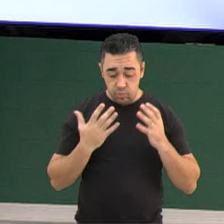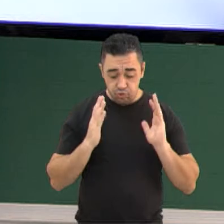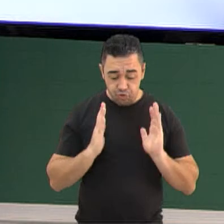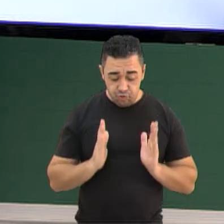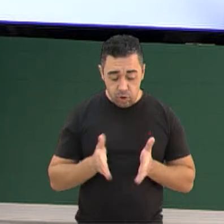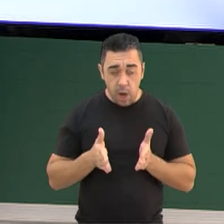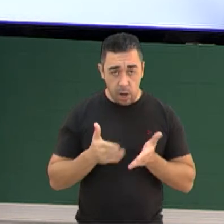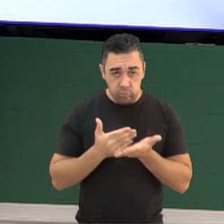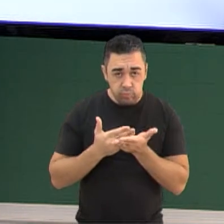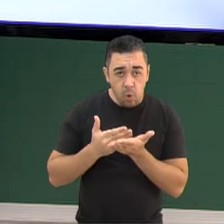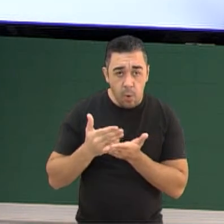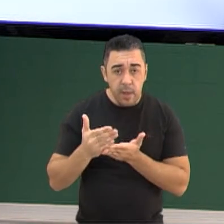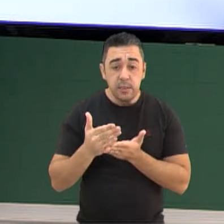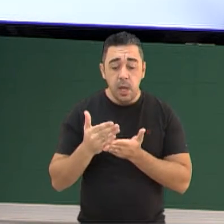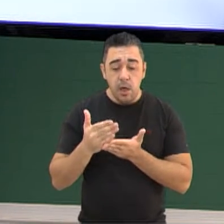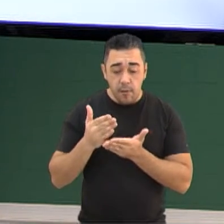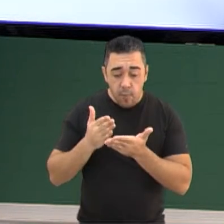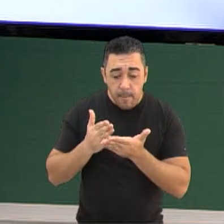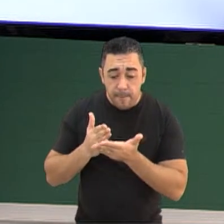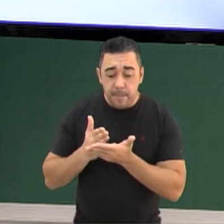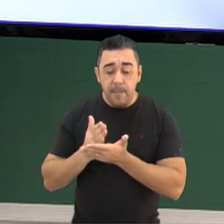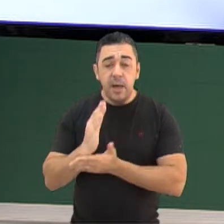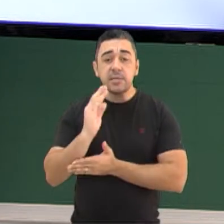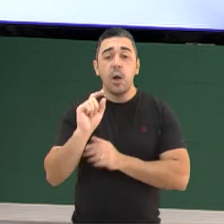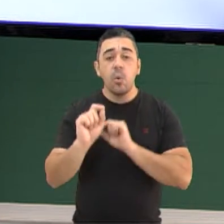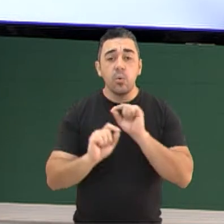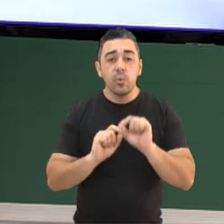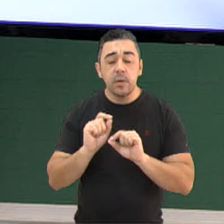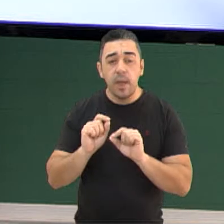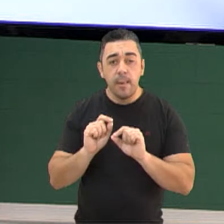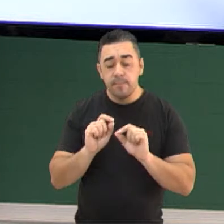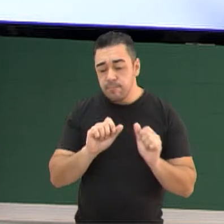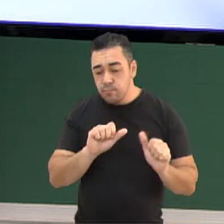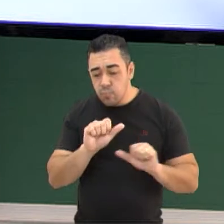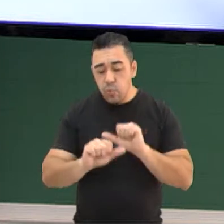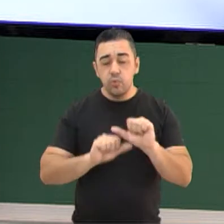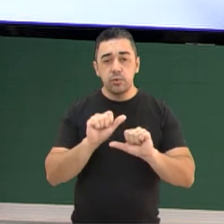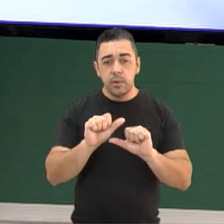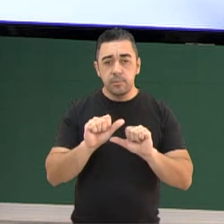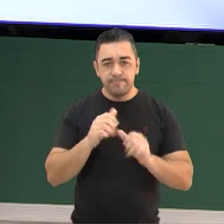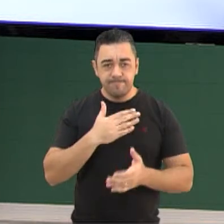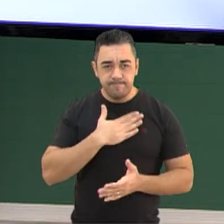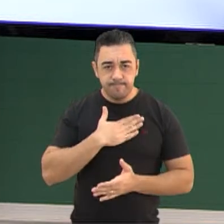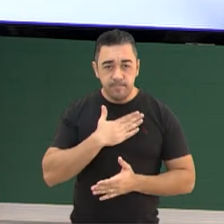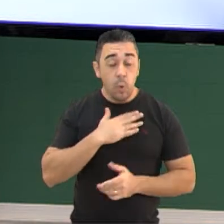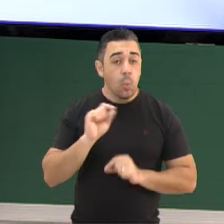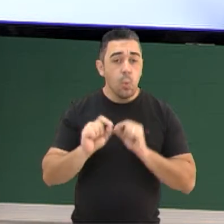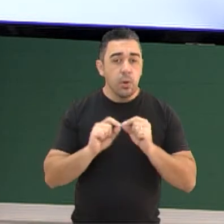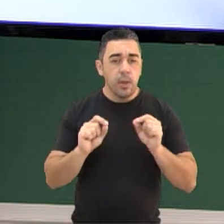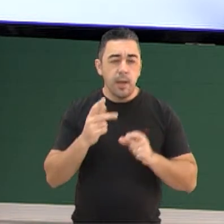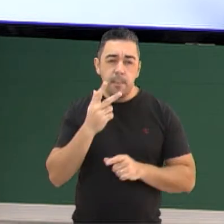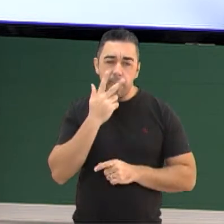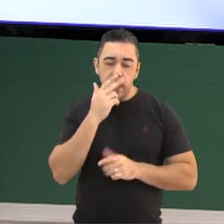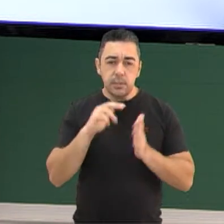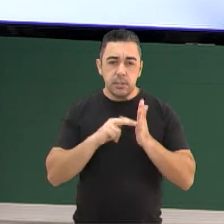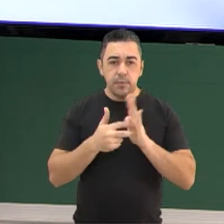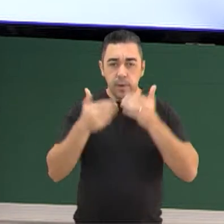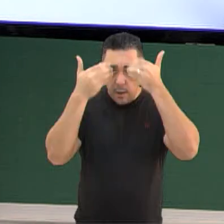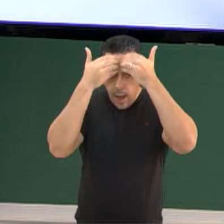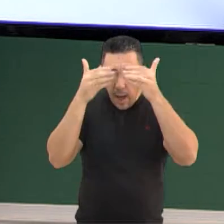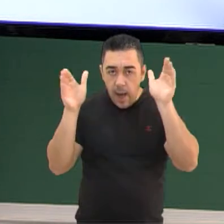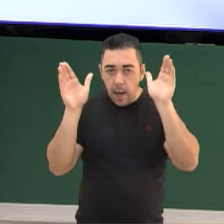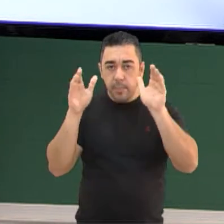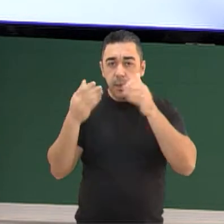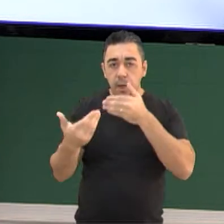candomblé, mas ele vai passar por essa feitura de cabeça, que é um ritual de passagem. E ele vai abrir a sua cabeça para a entrada